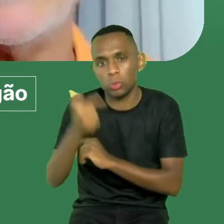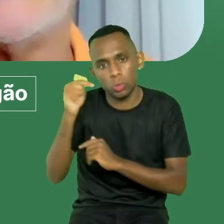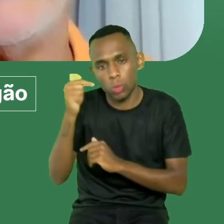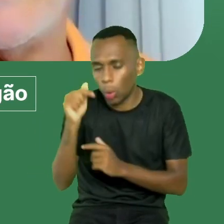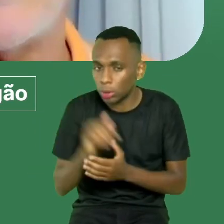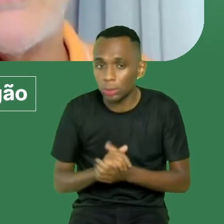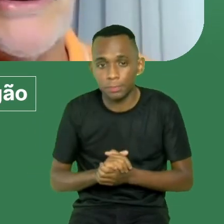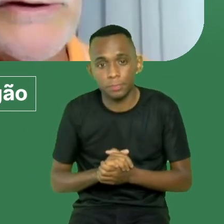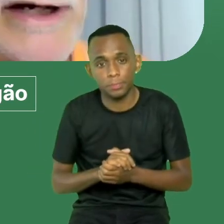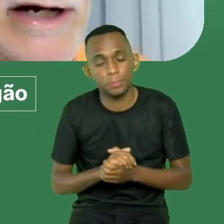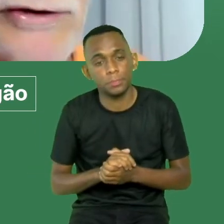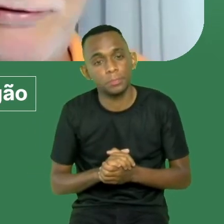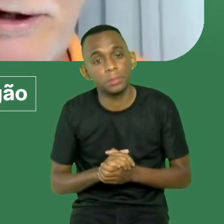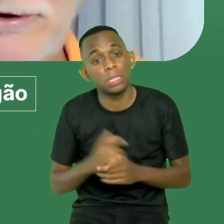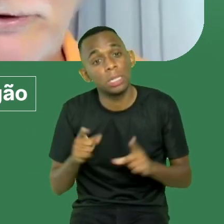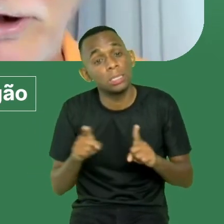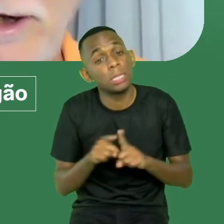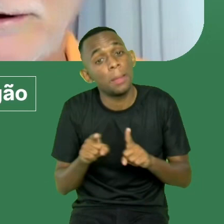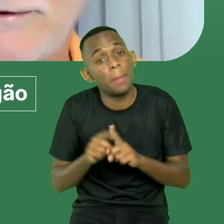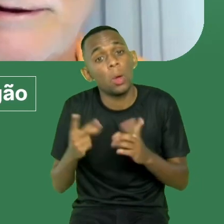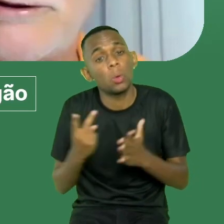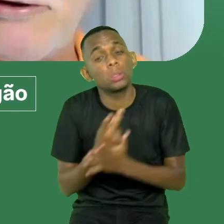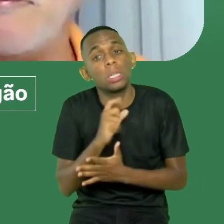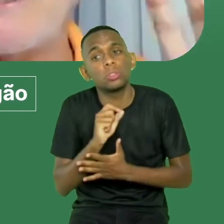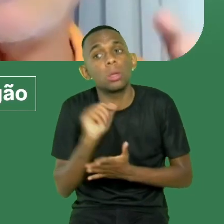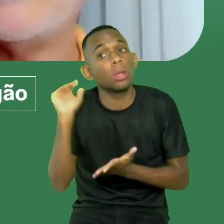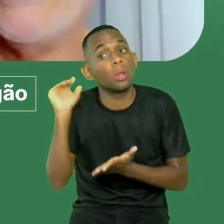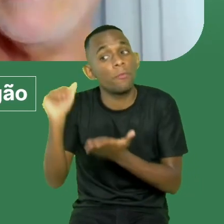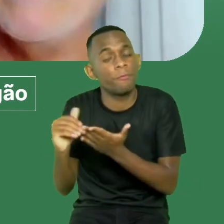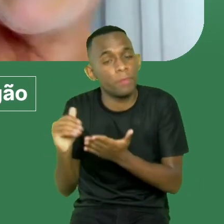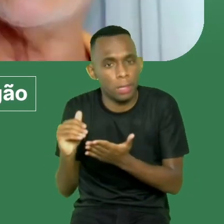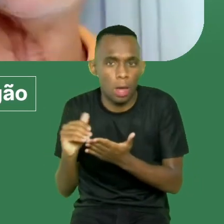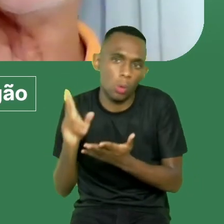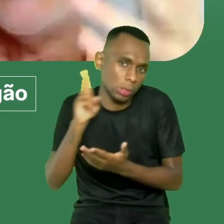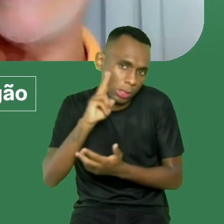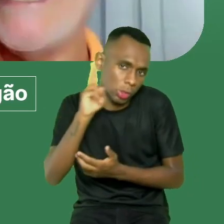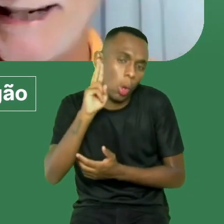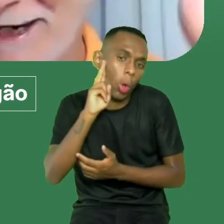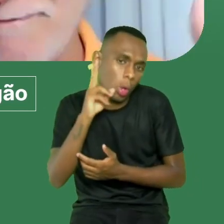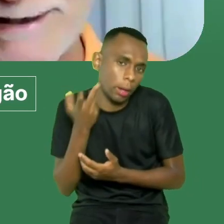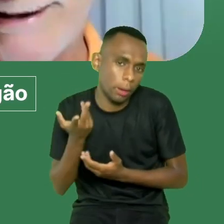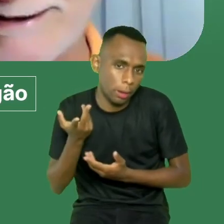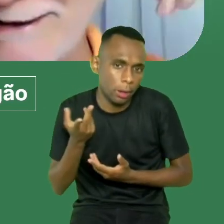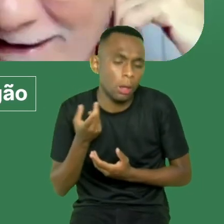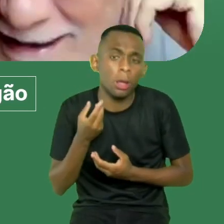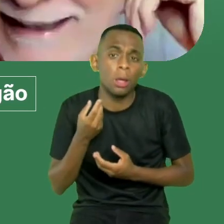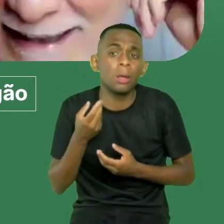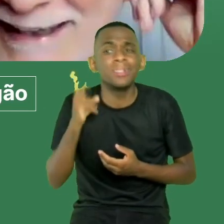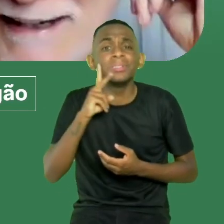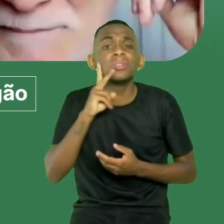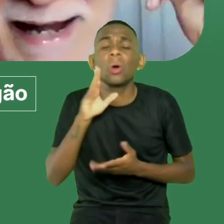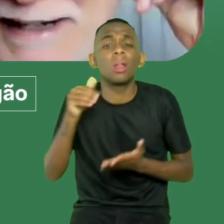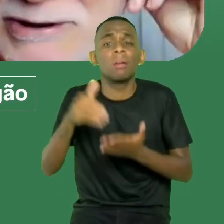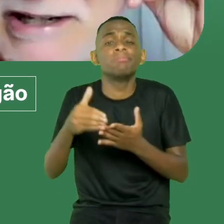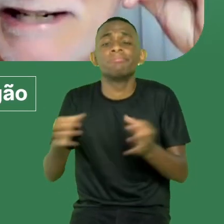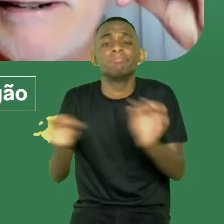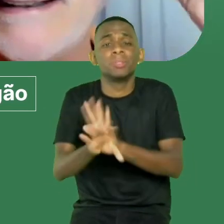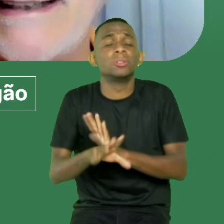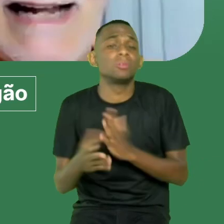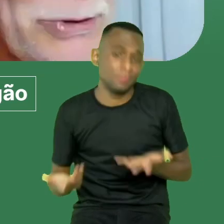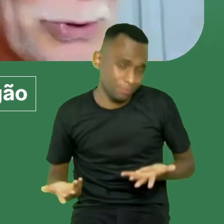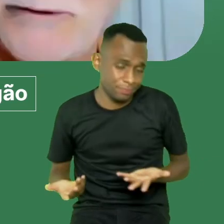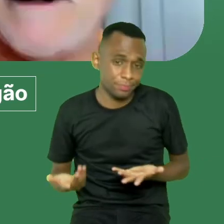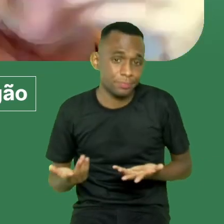Acontece também, às vezes, de eu ter o final da história. Eu tenho um final da história, mas que história que é que termina assim? Aí eu tenho